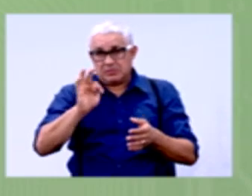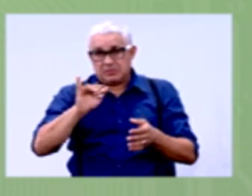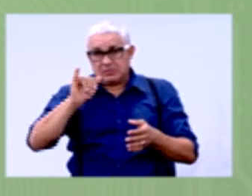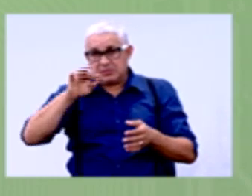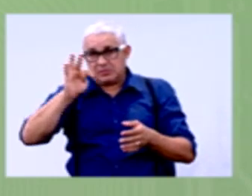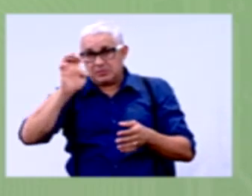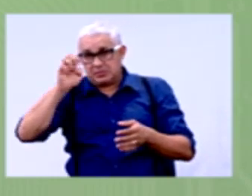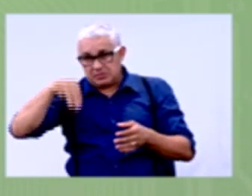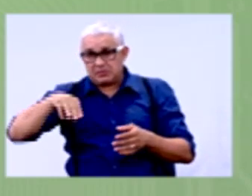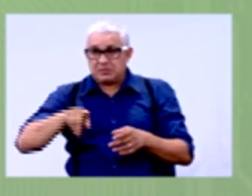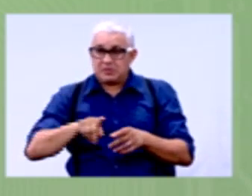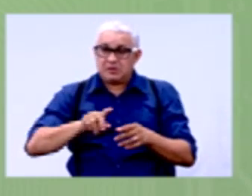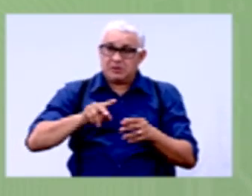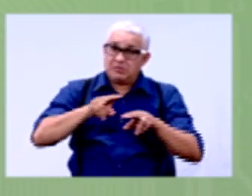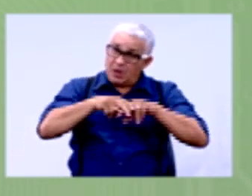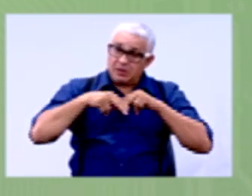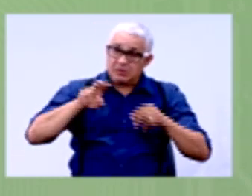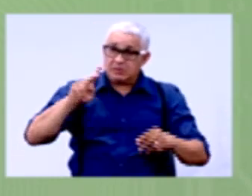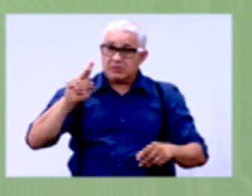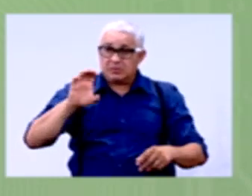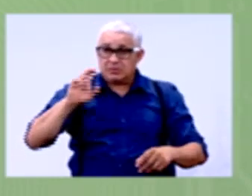de chave e valor.